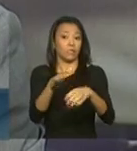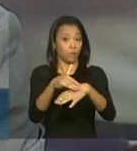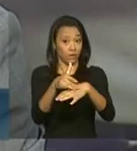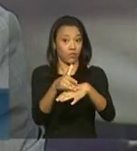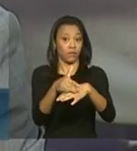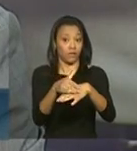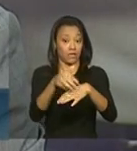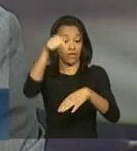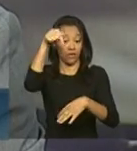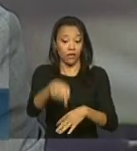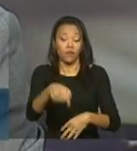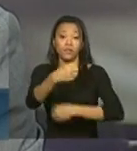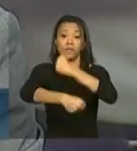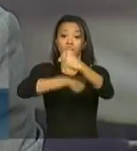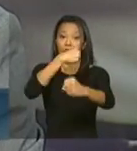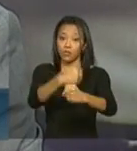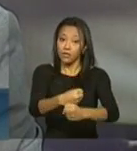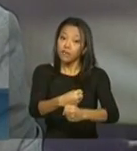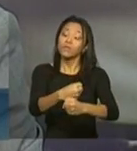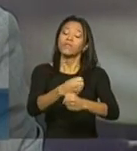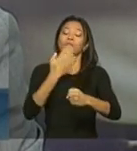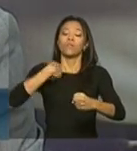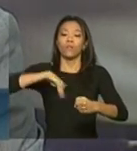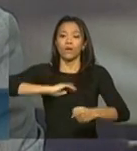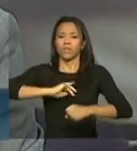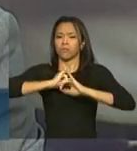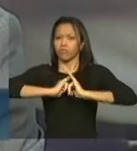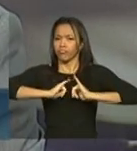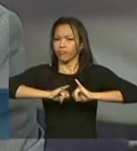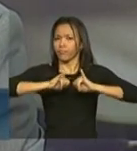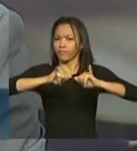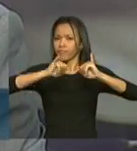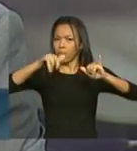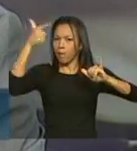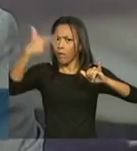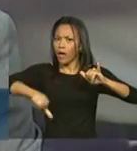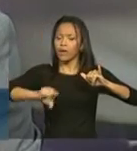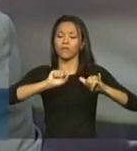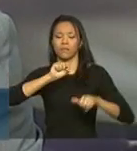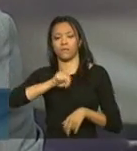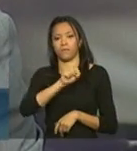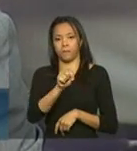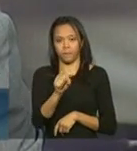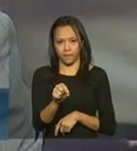ano teremos uma abordagem muito mais ainda